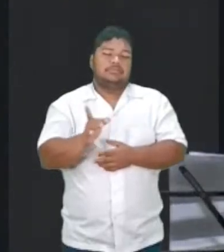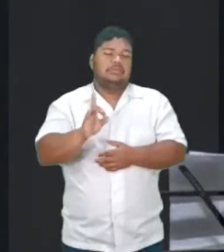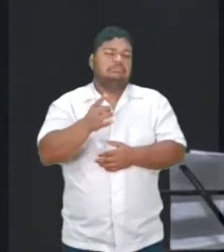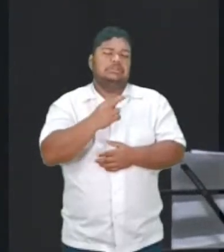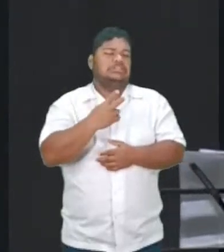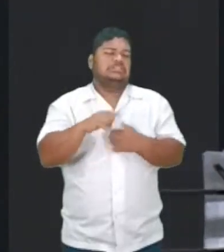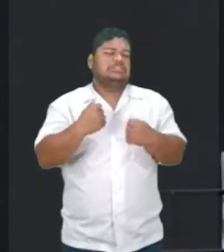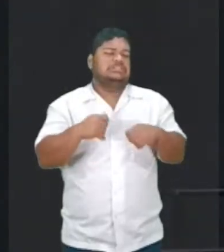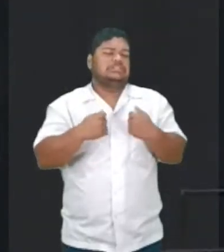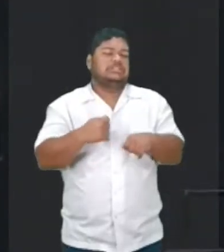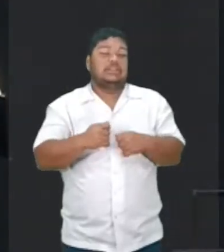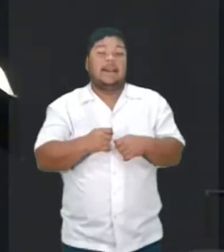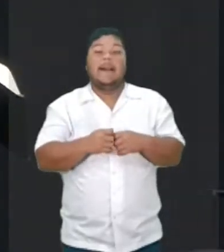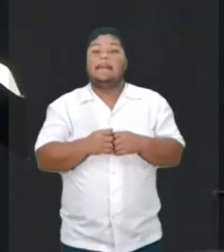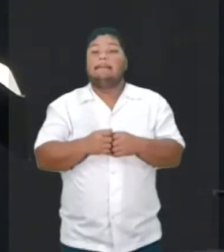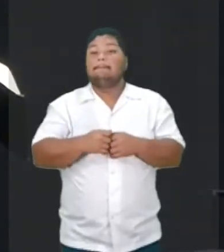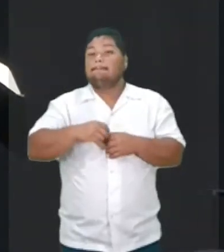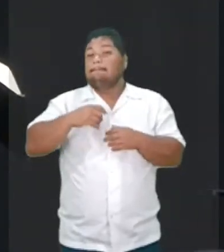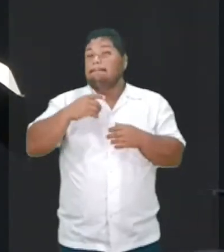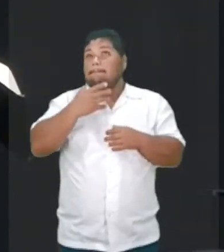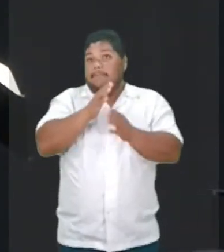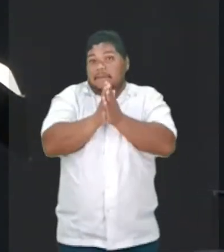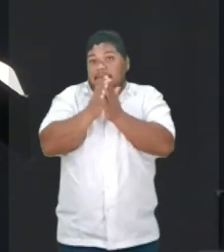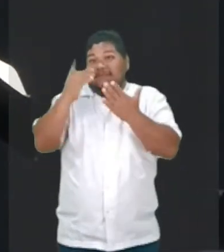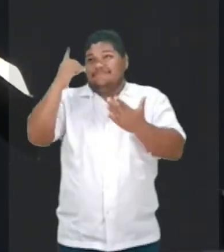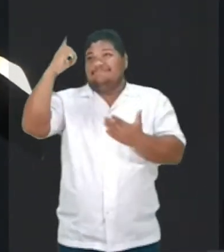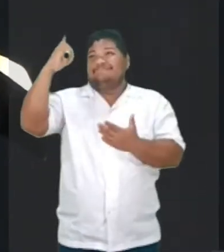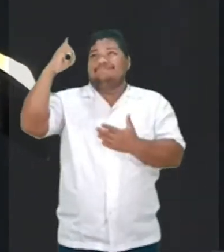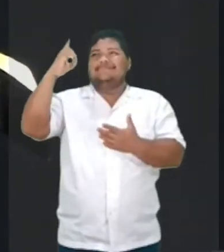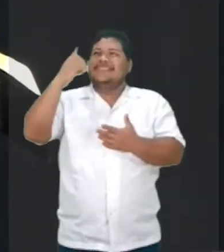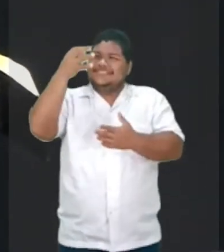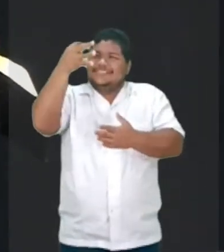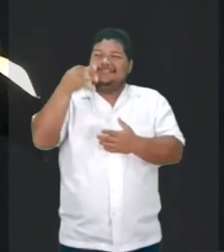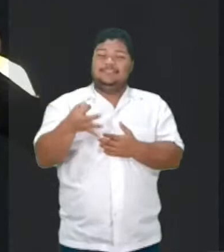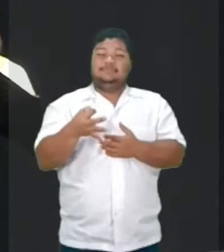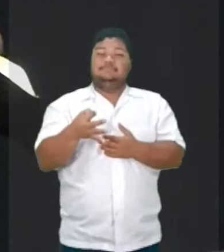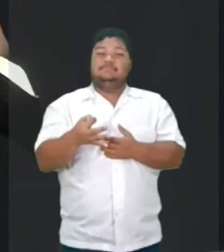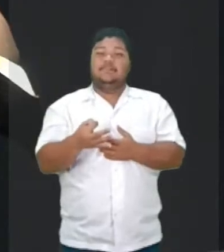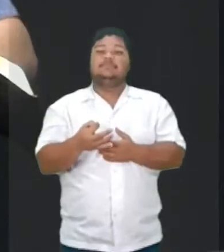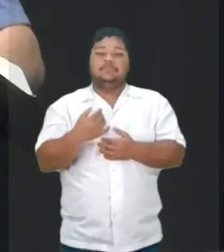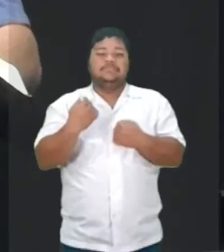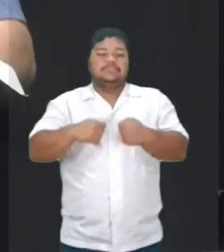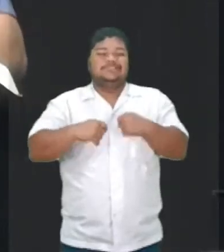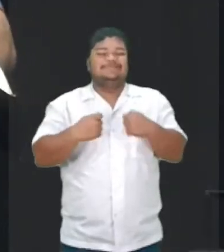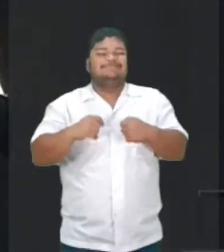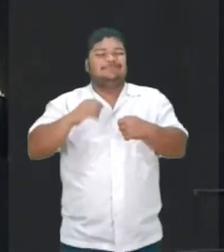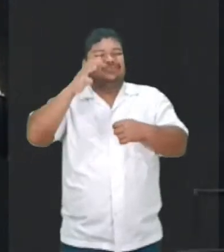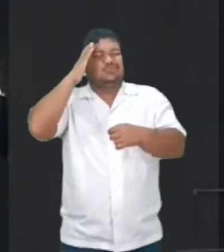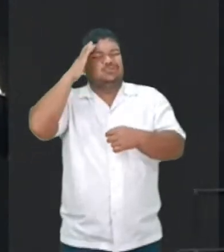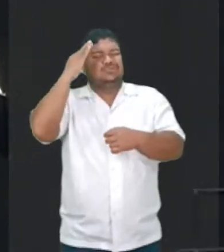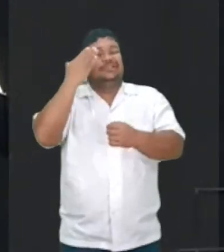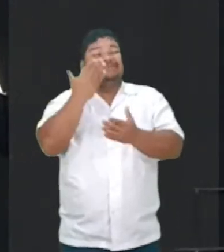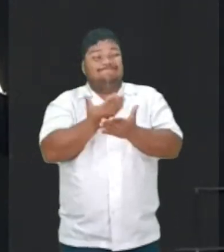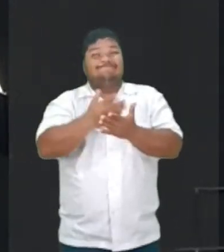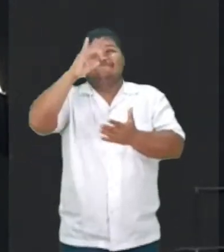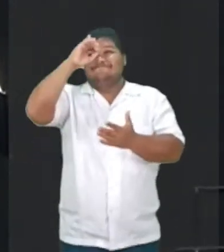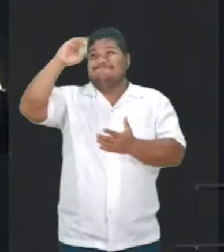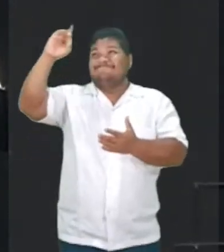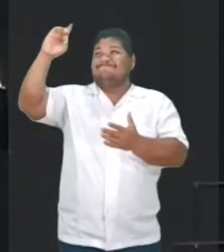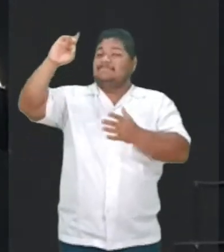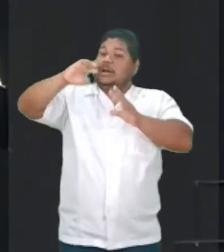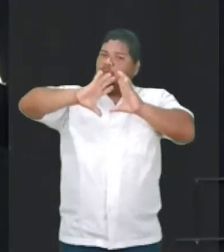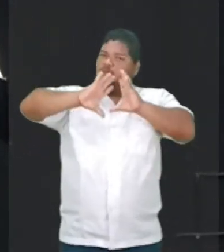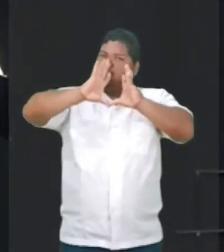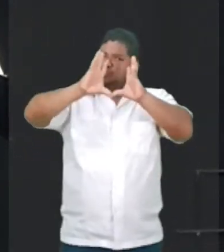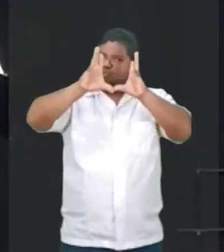está certa, mas todos precisam dizer que houve um ser por trás de tudo que foi criado. Agora, quando nós olhamos toda essa